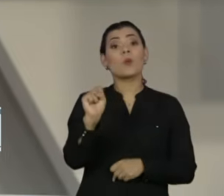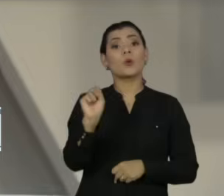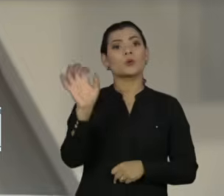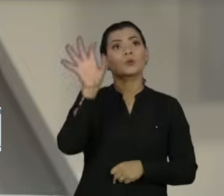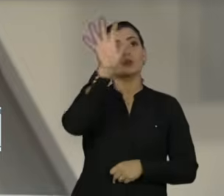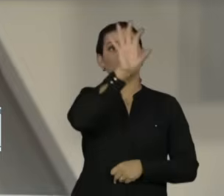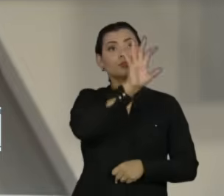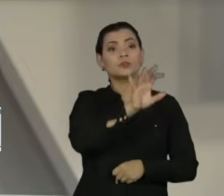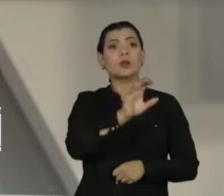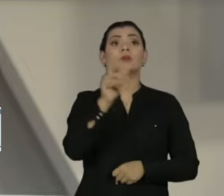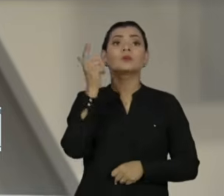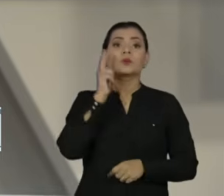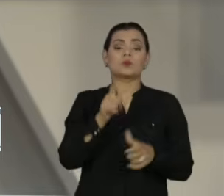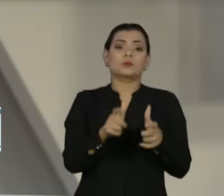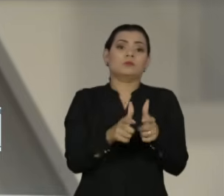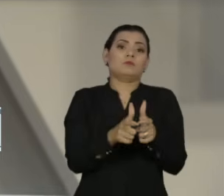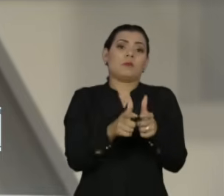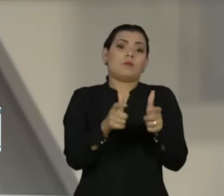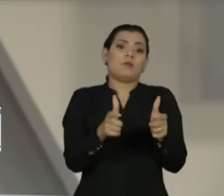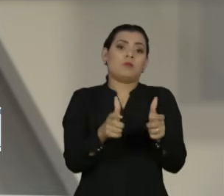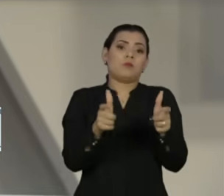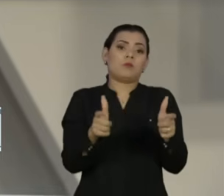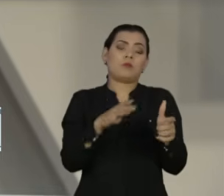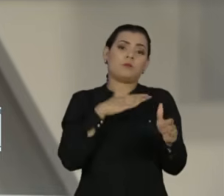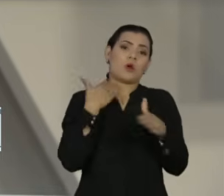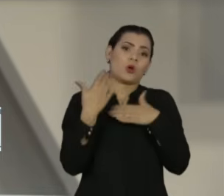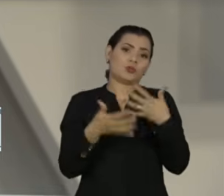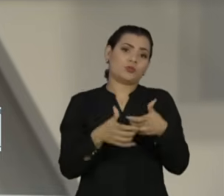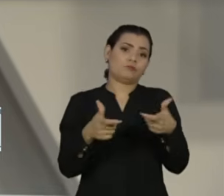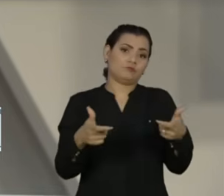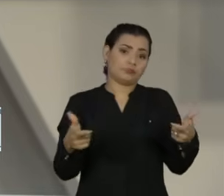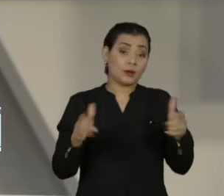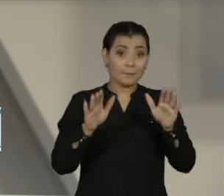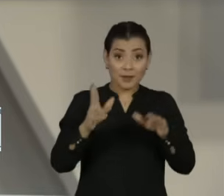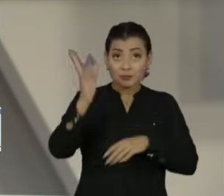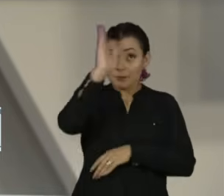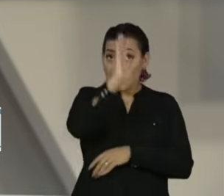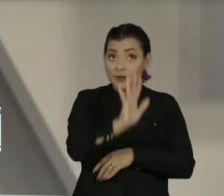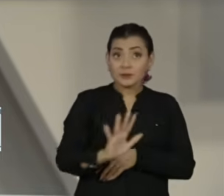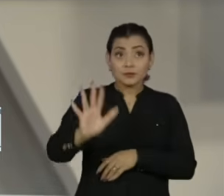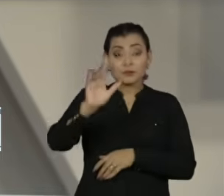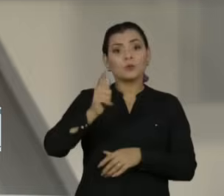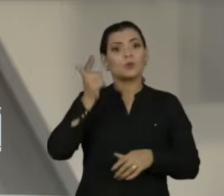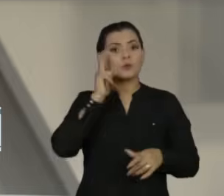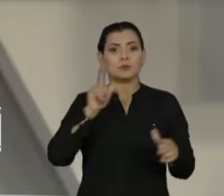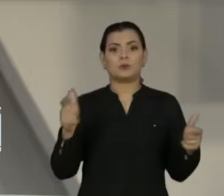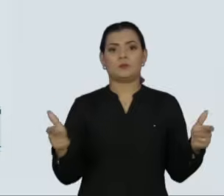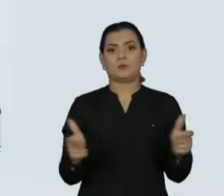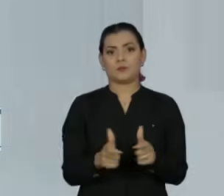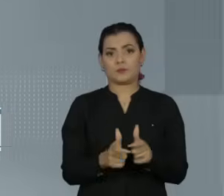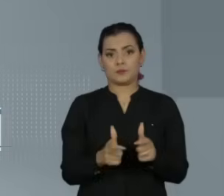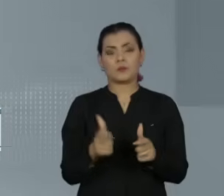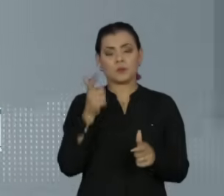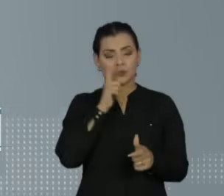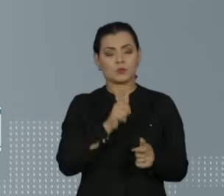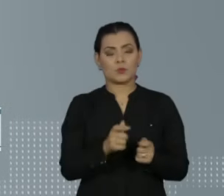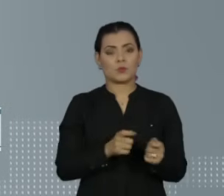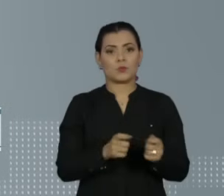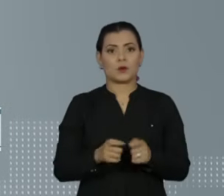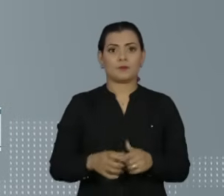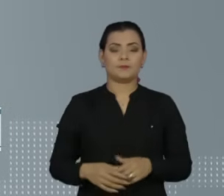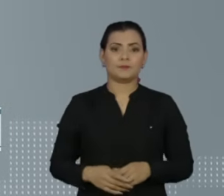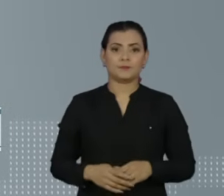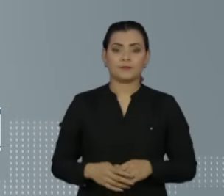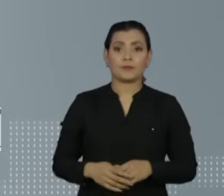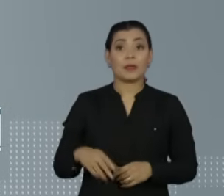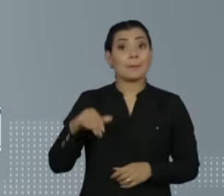apresentaram alta na média diária de mortes, mas o país apresenta o menor número desde o início de maio.